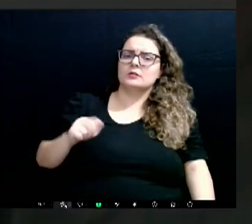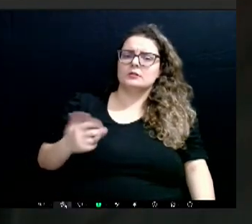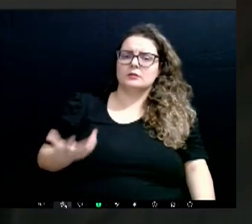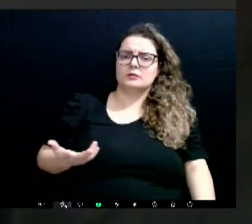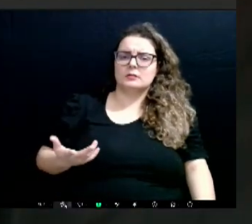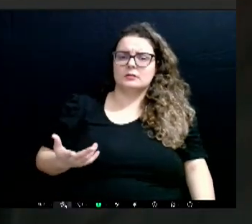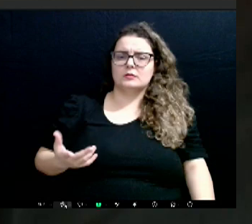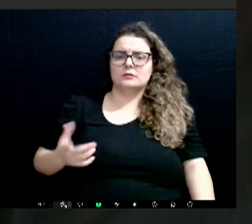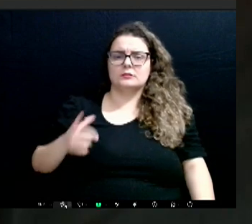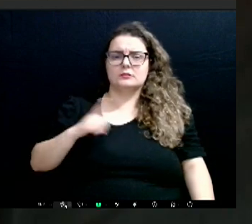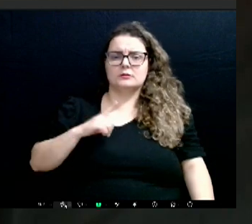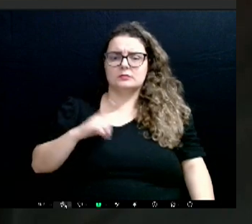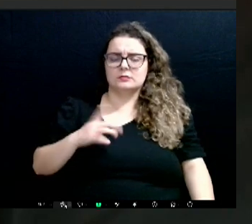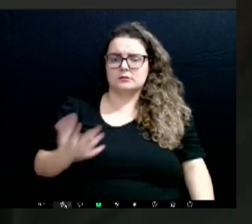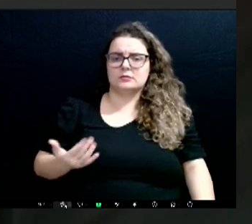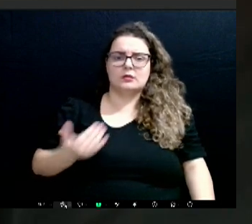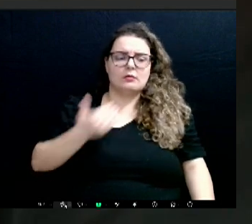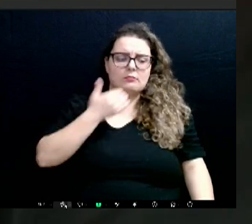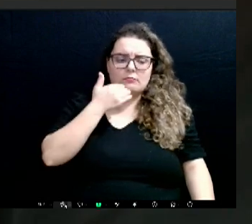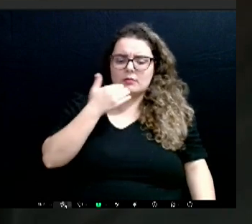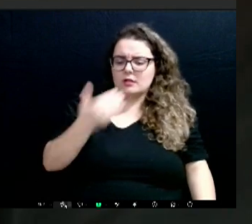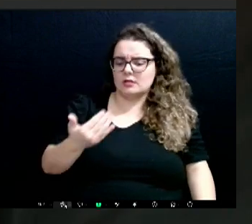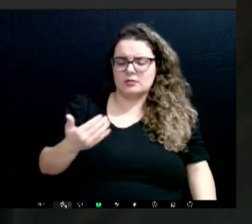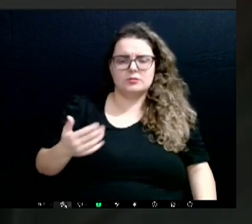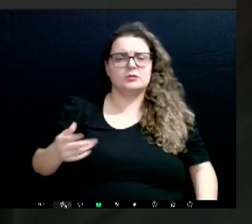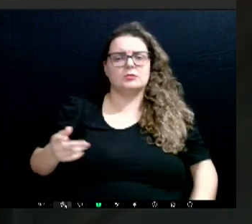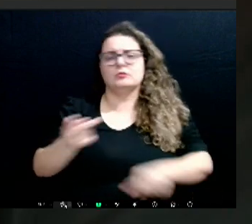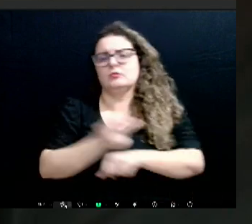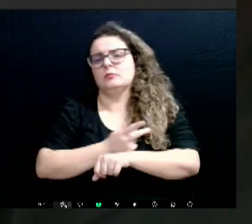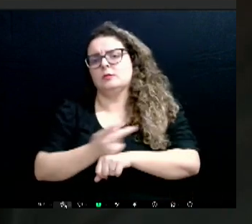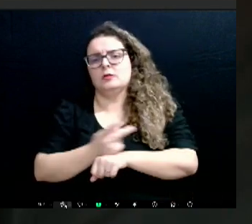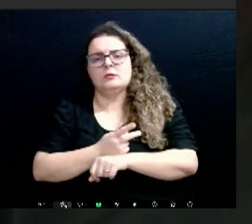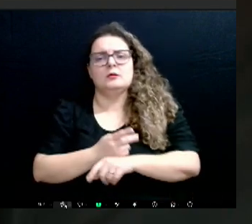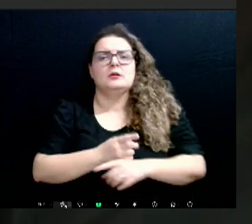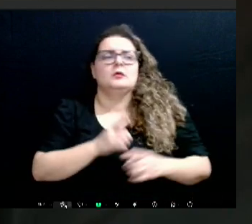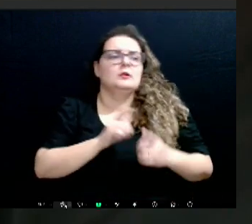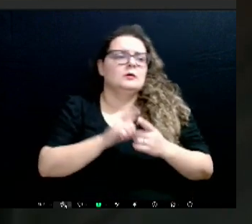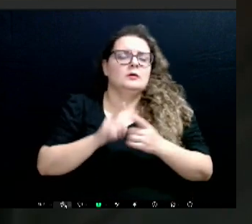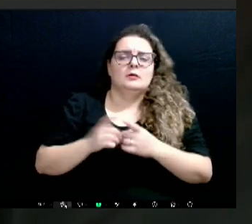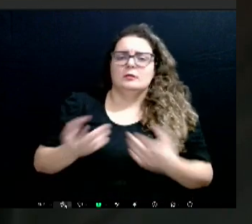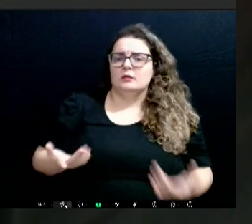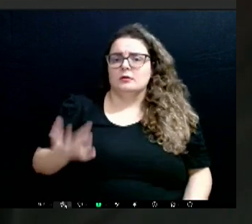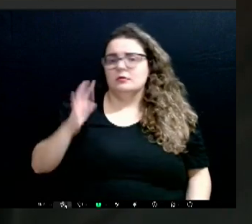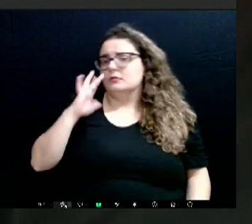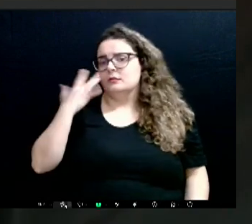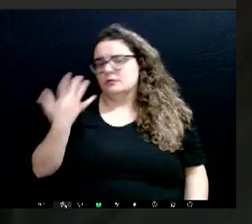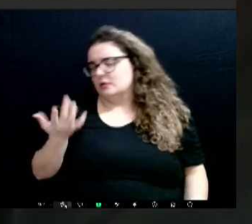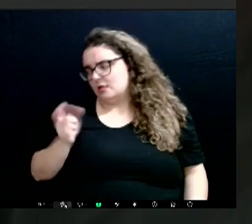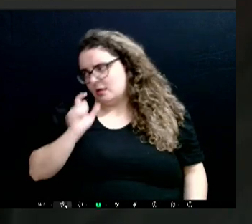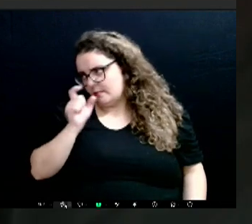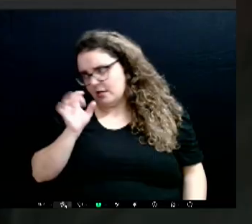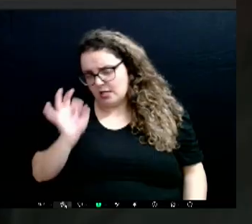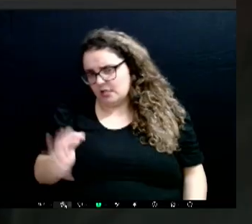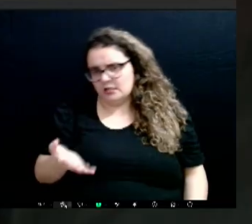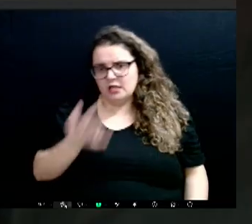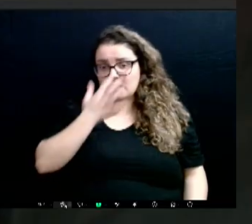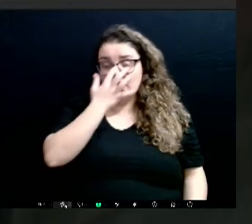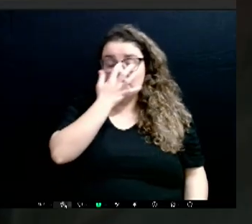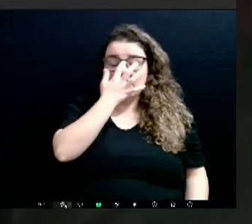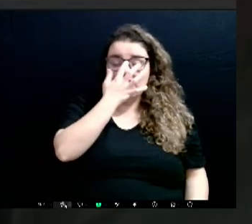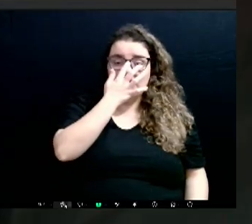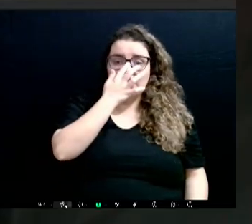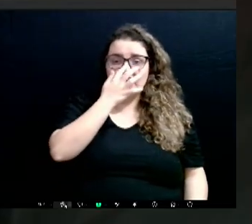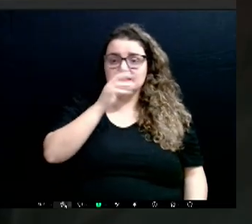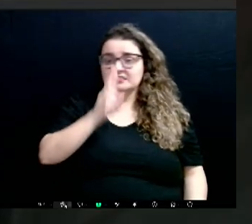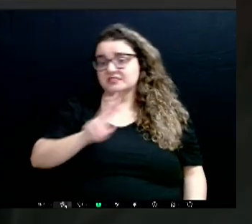solicitação, né, pedidos e busca de consultas, atendimentos, não sei qual a palavra correta de usar, né, mas de